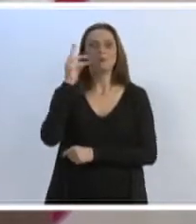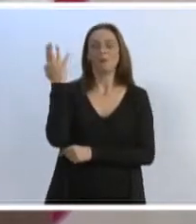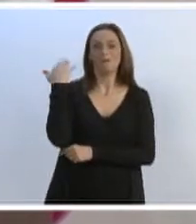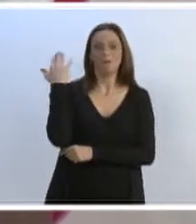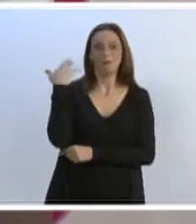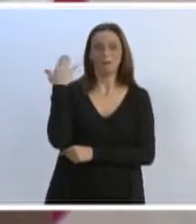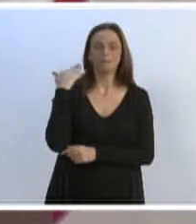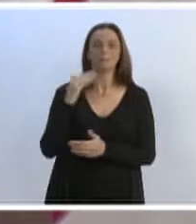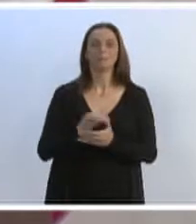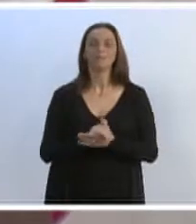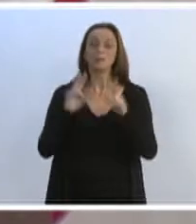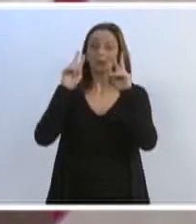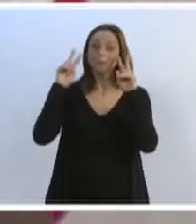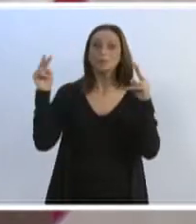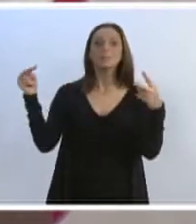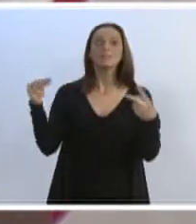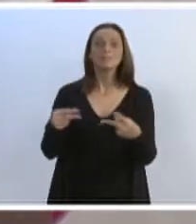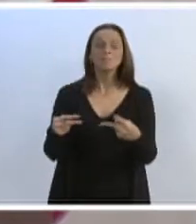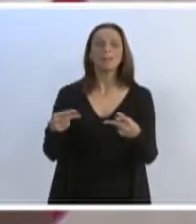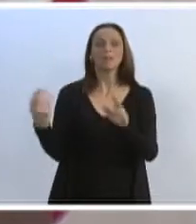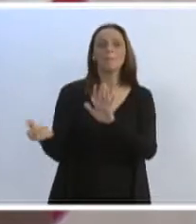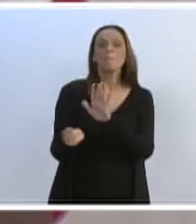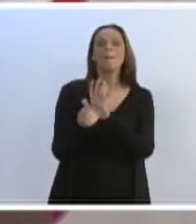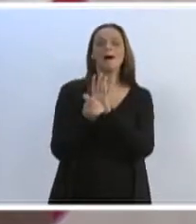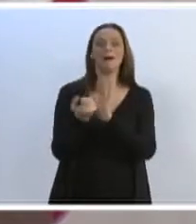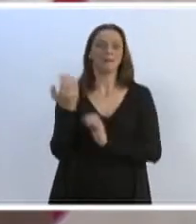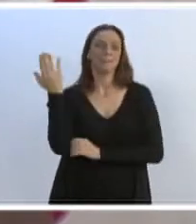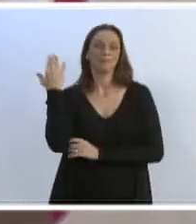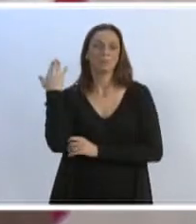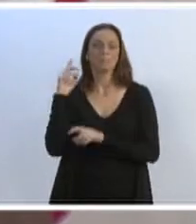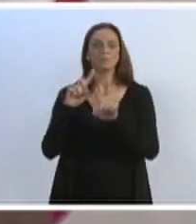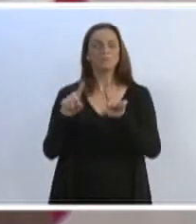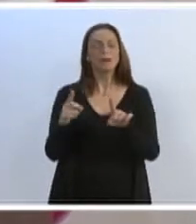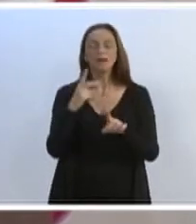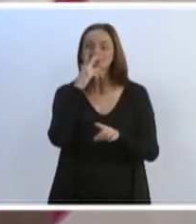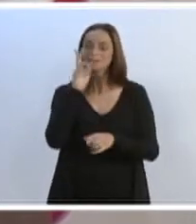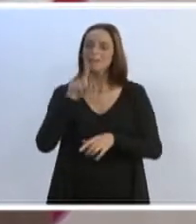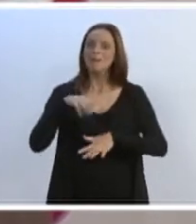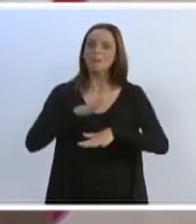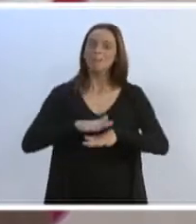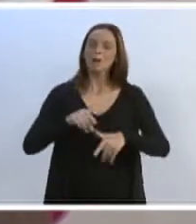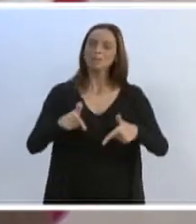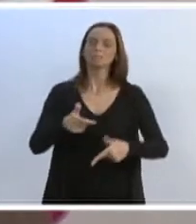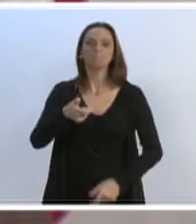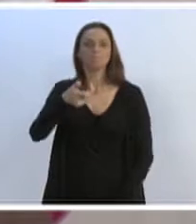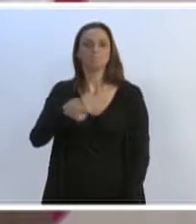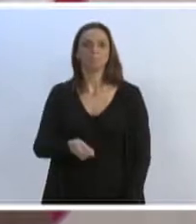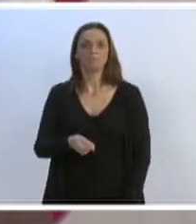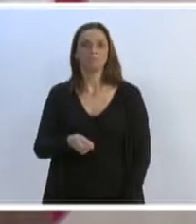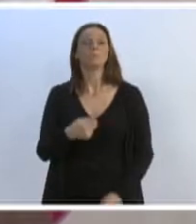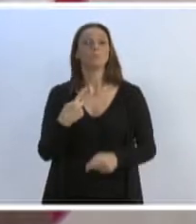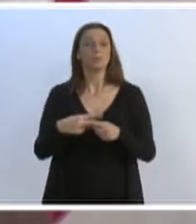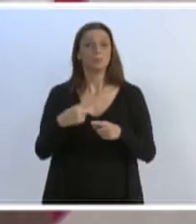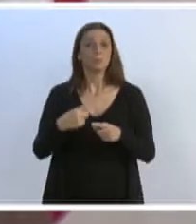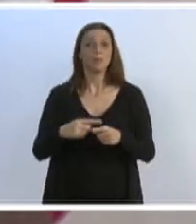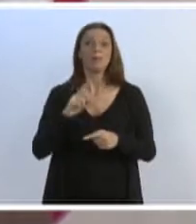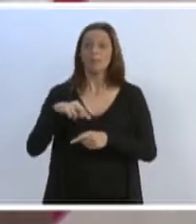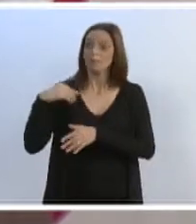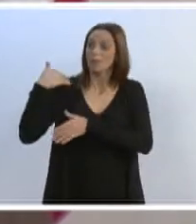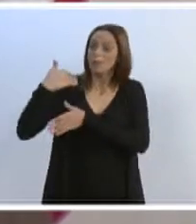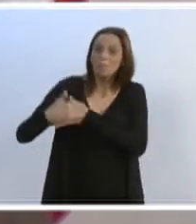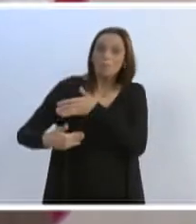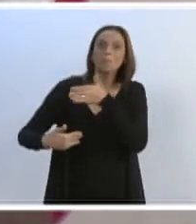Histórico, e que tem, né, uma história importante e recebe aqui uma justa homenagem, também com